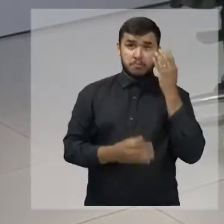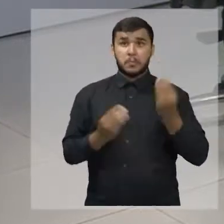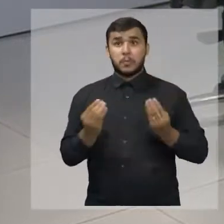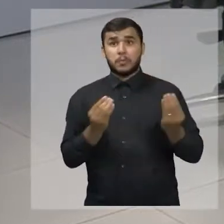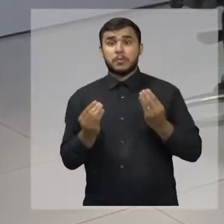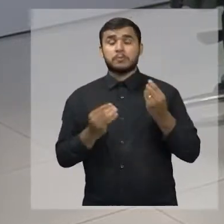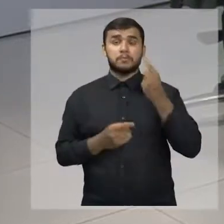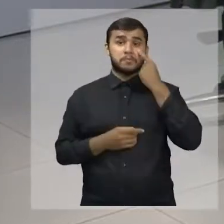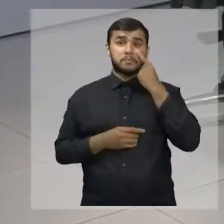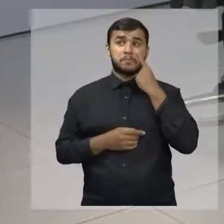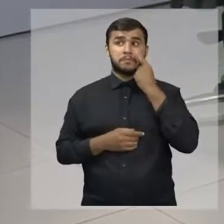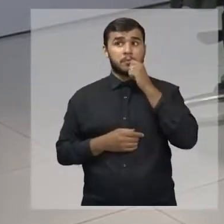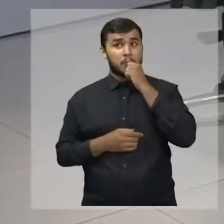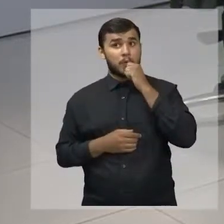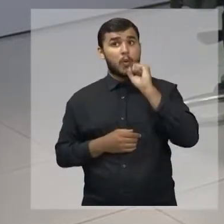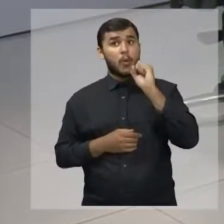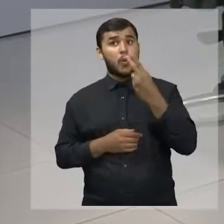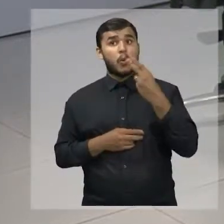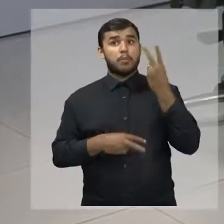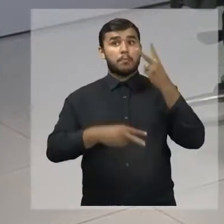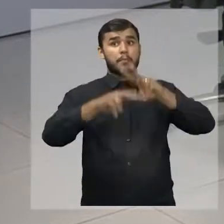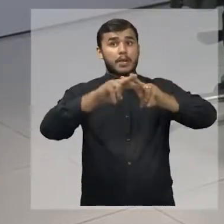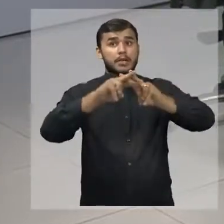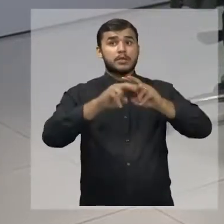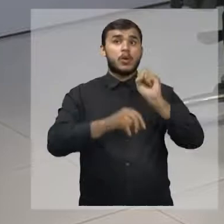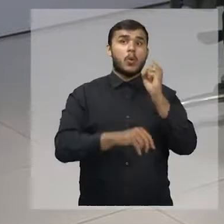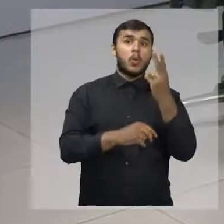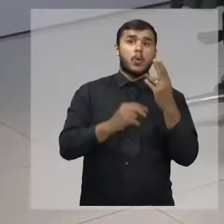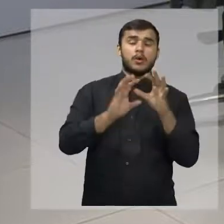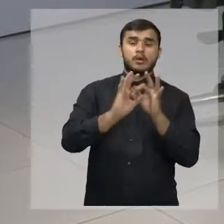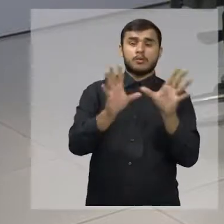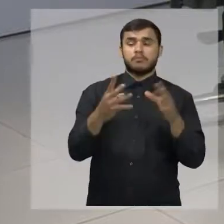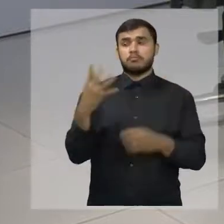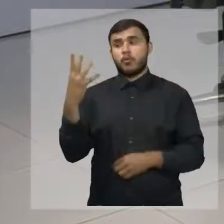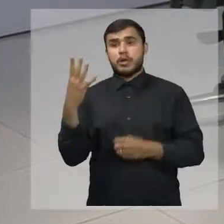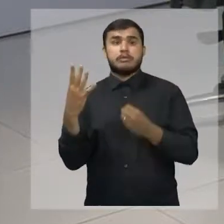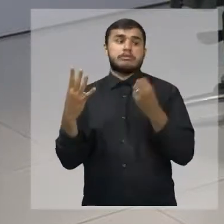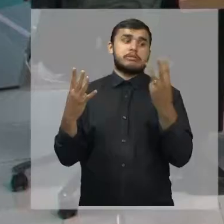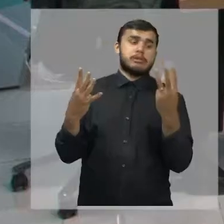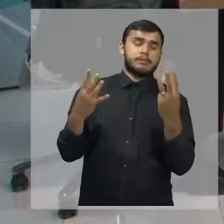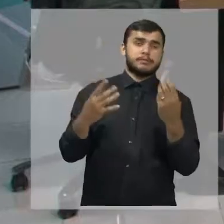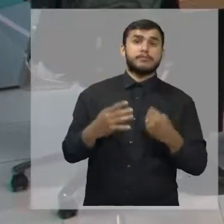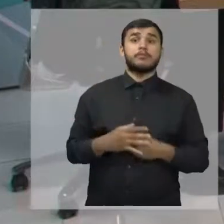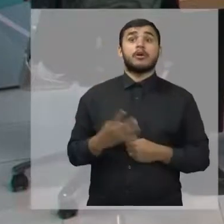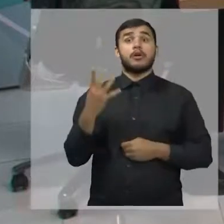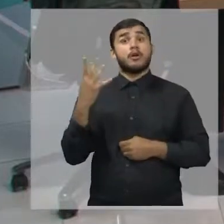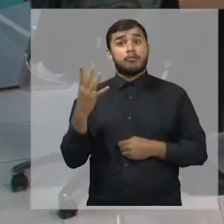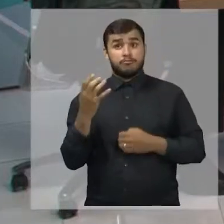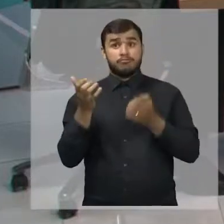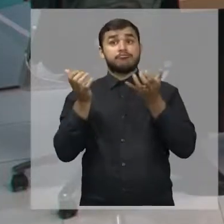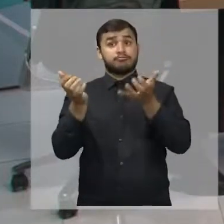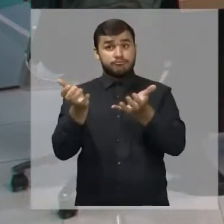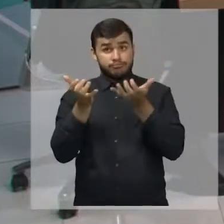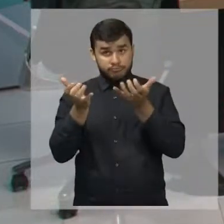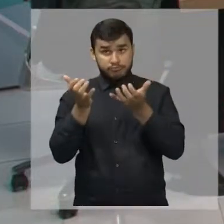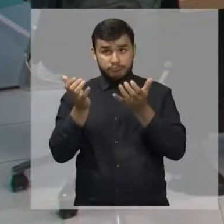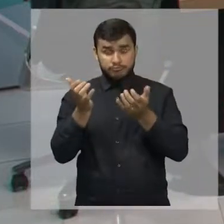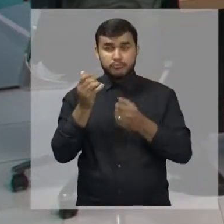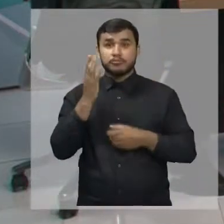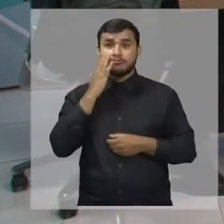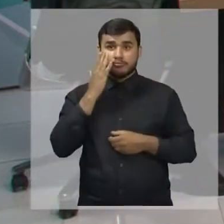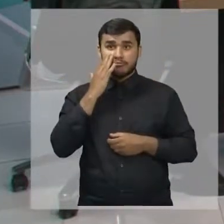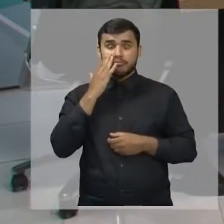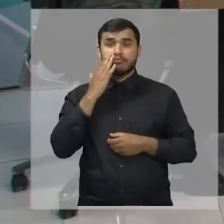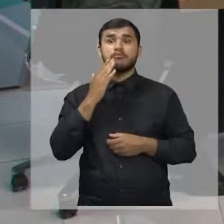nesse instante está sendo discutido, 4-3 o placar, 4 para permitir até aqui